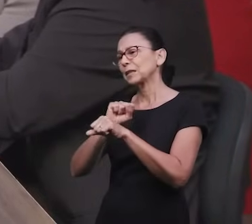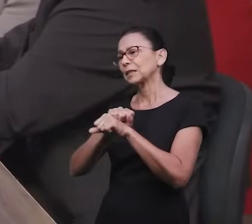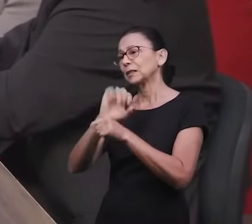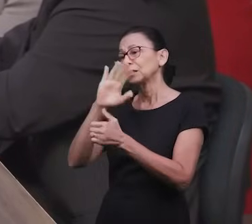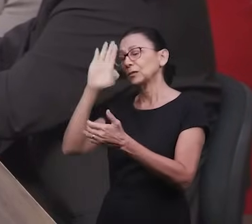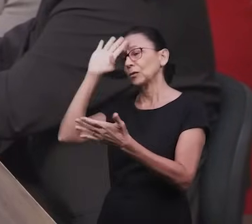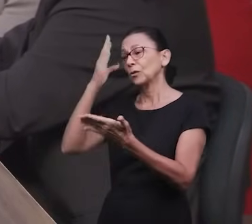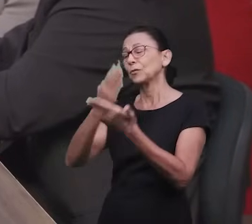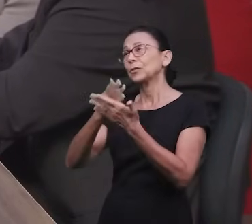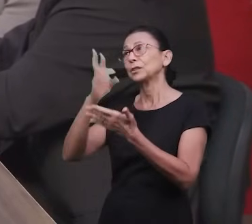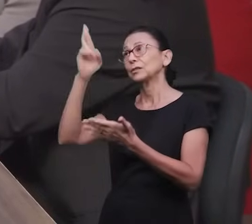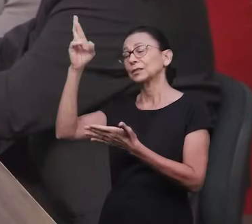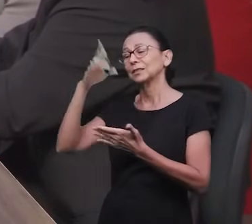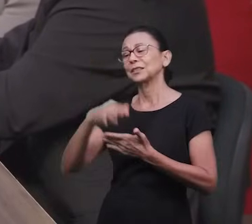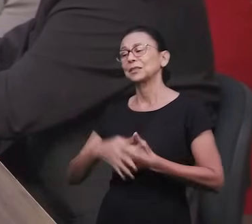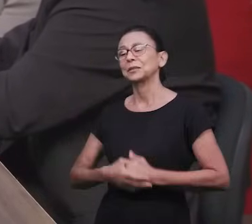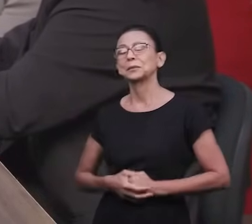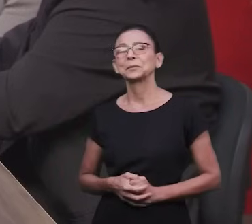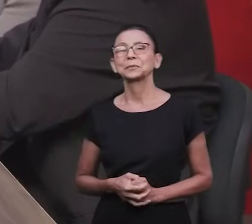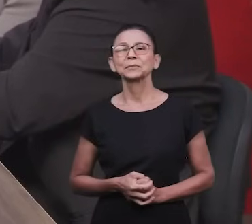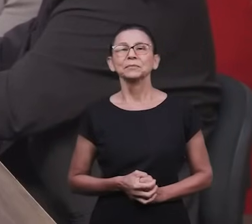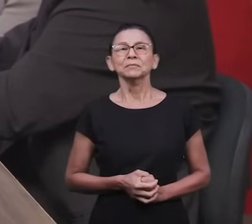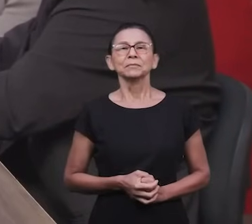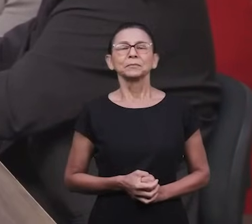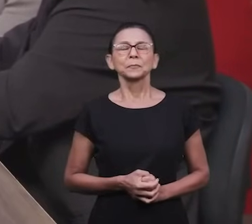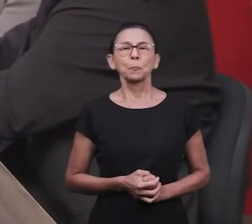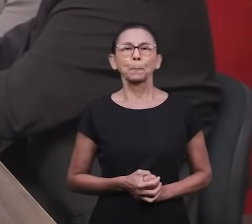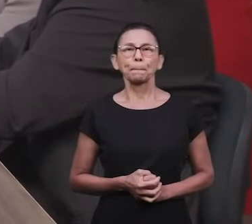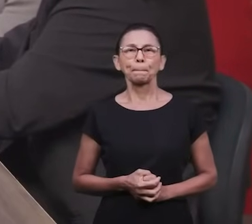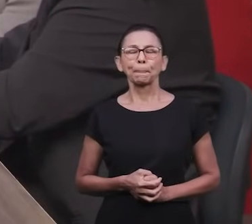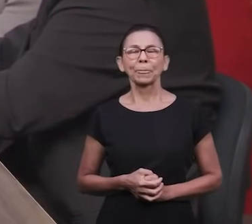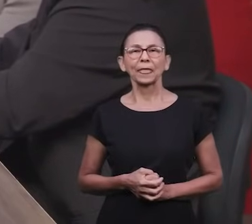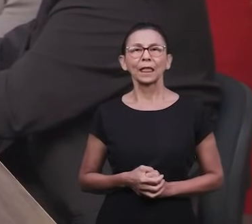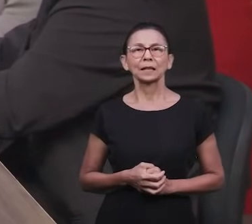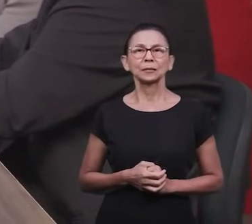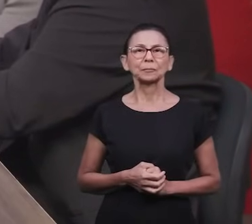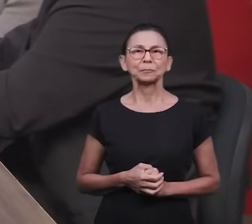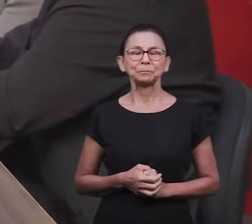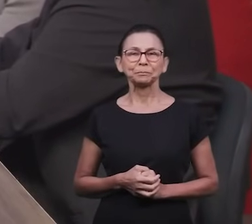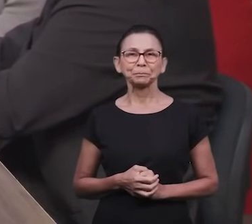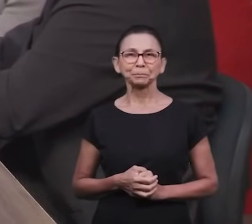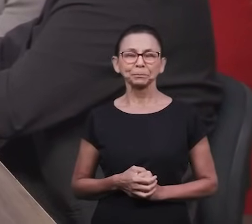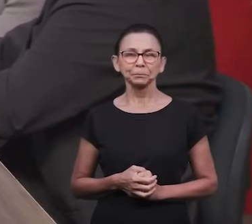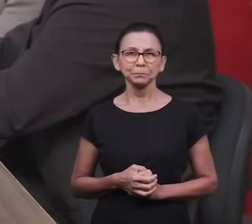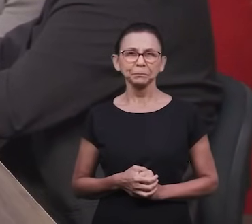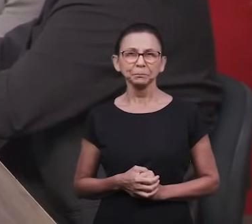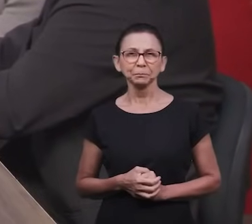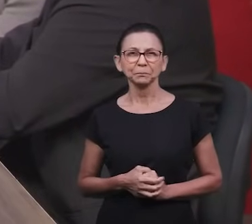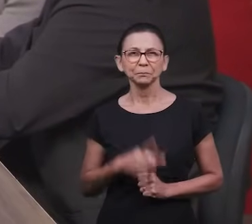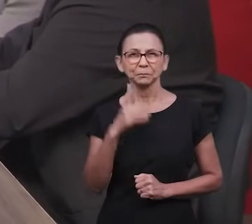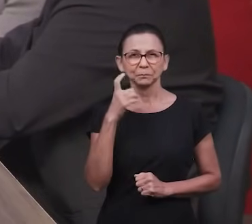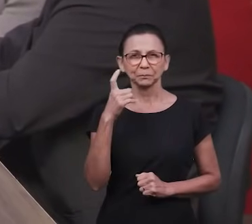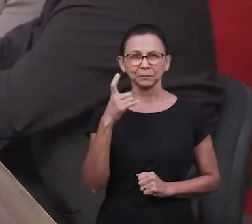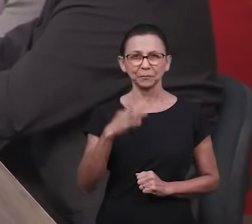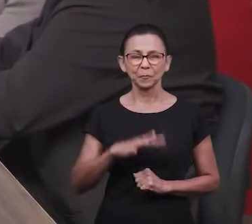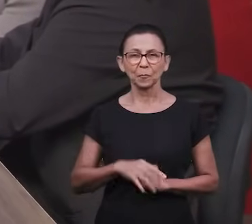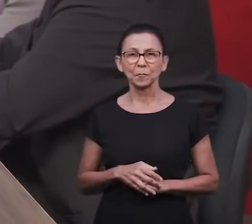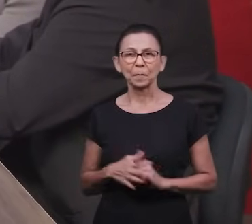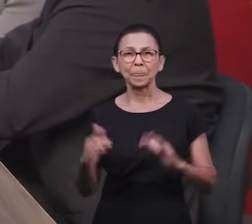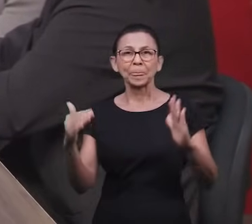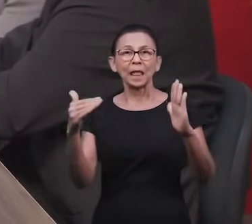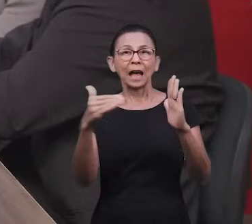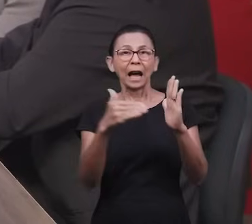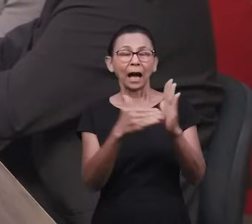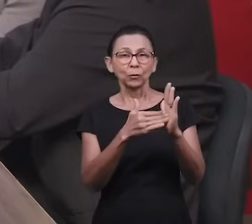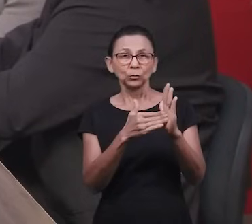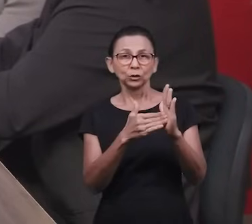mas estou confiado no Senhor. Exato. Entendeu? E o interessante é esse detalhe, é que quando